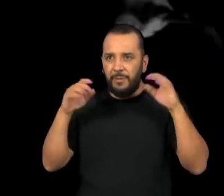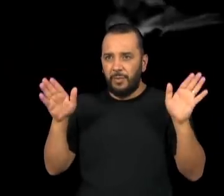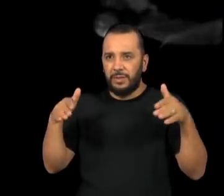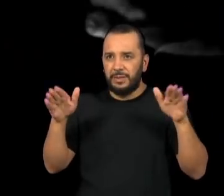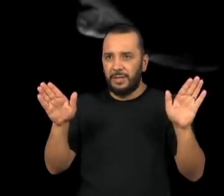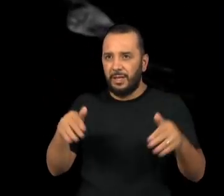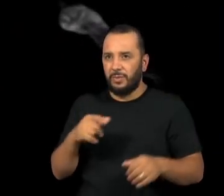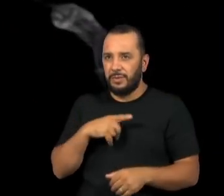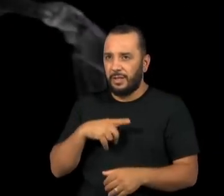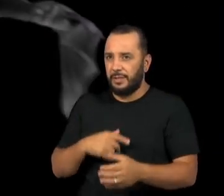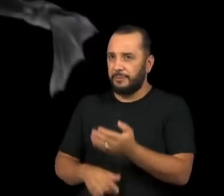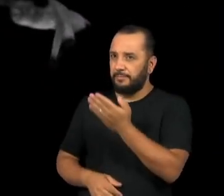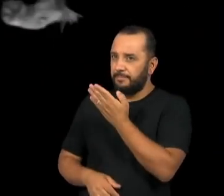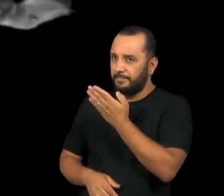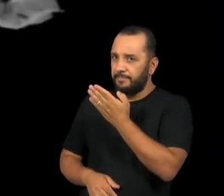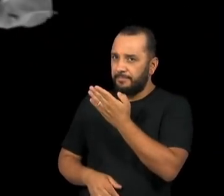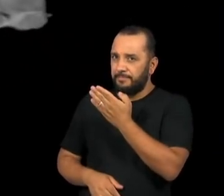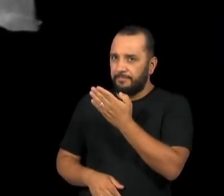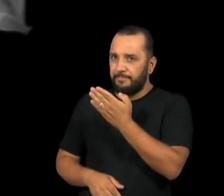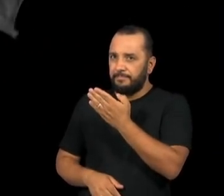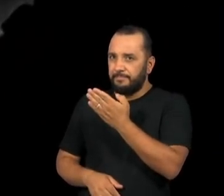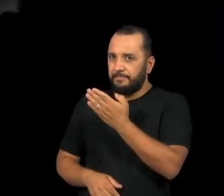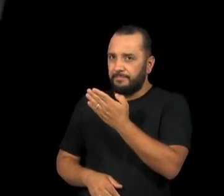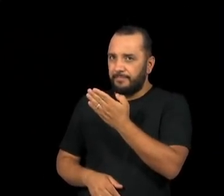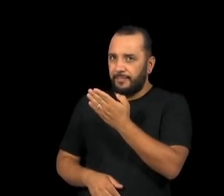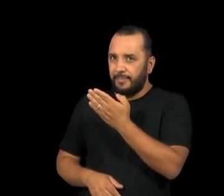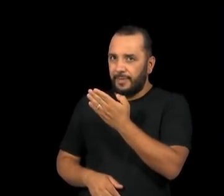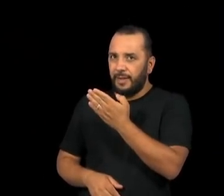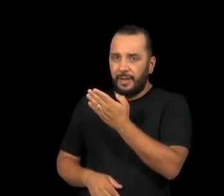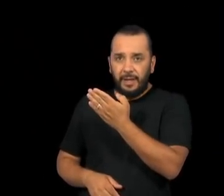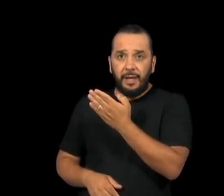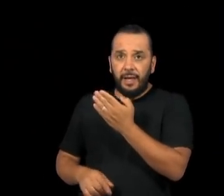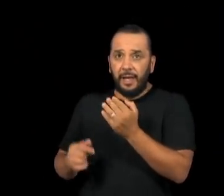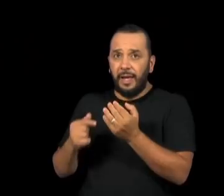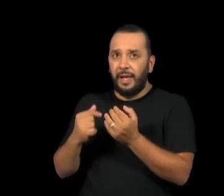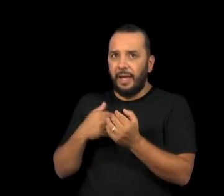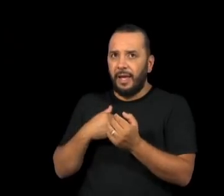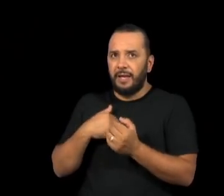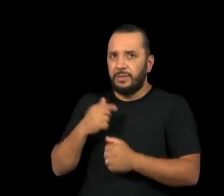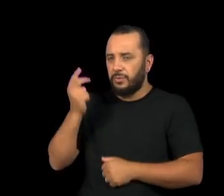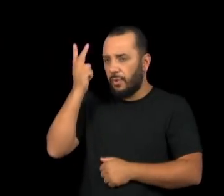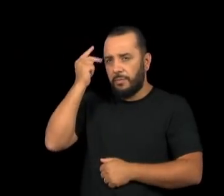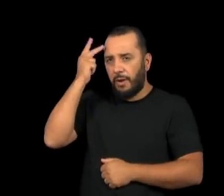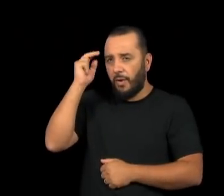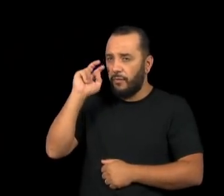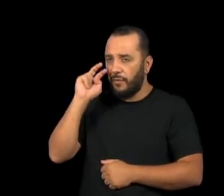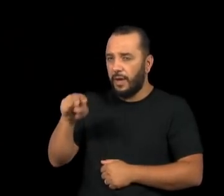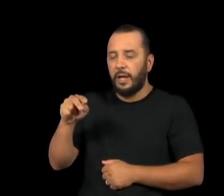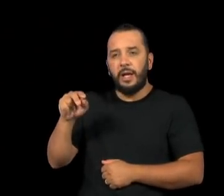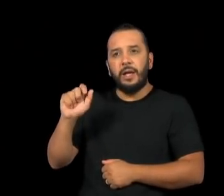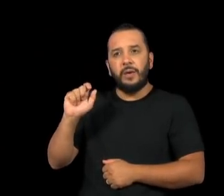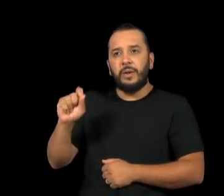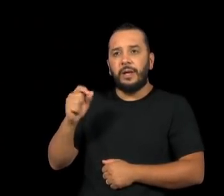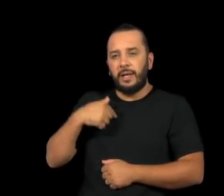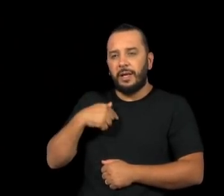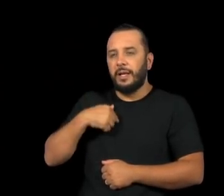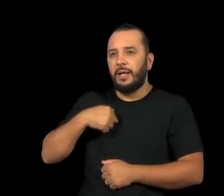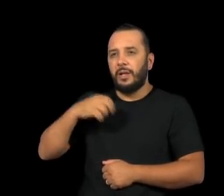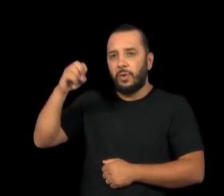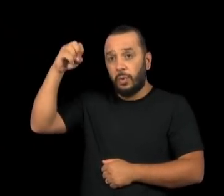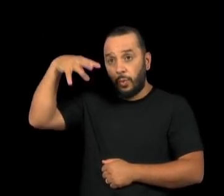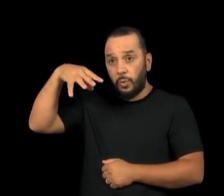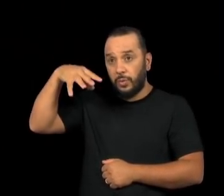dos morcegos não serem eles próprios sensíveis à luz artificial, eles vão atrás dos insetos, que